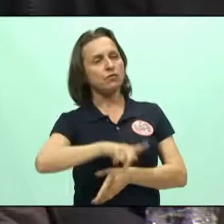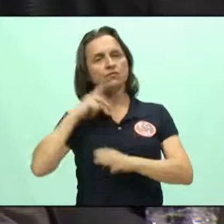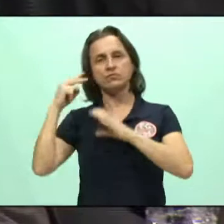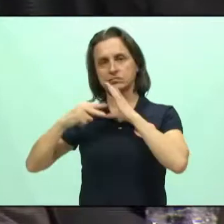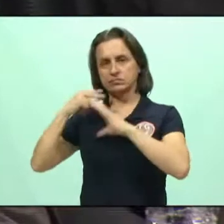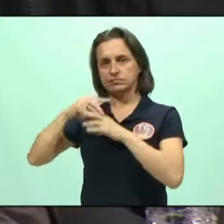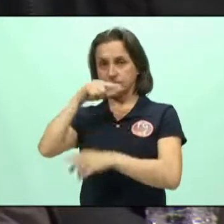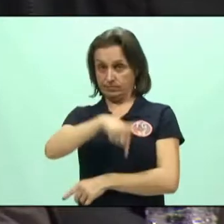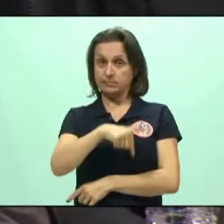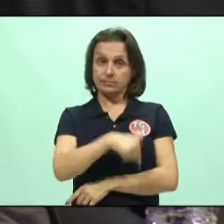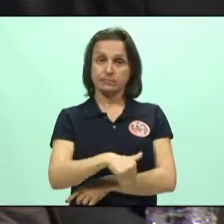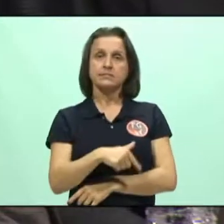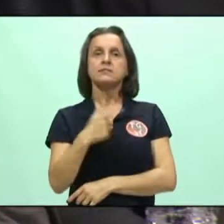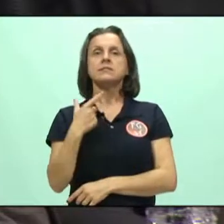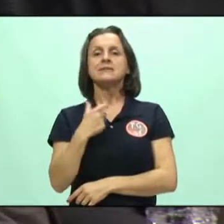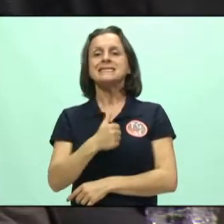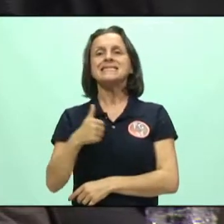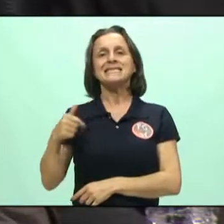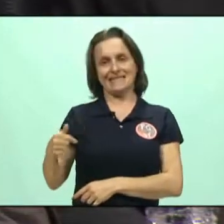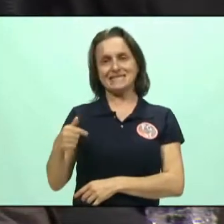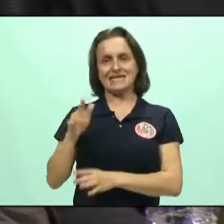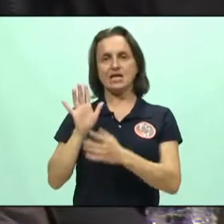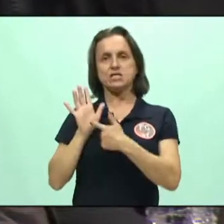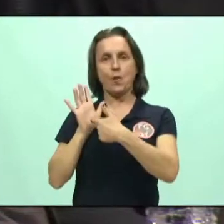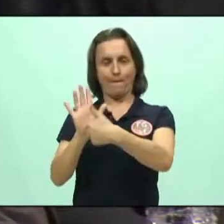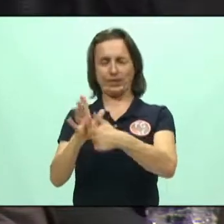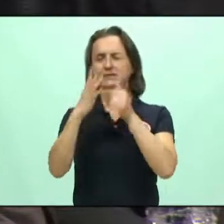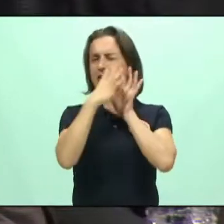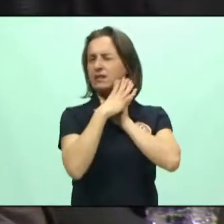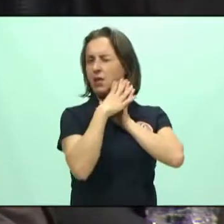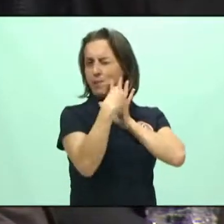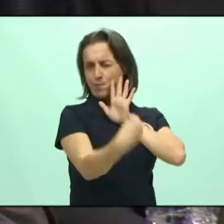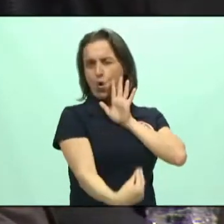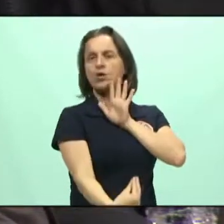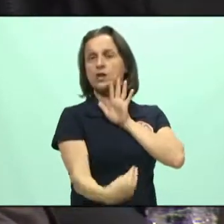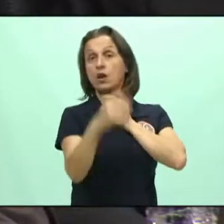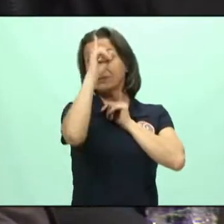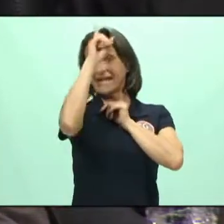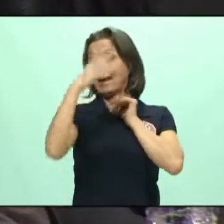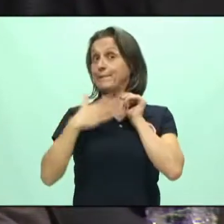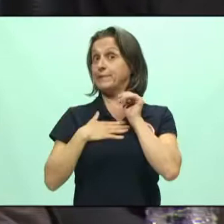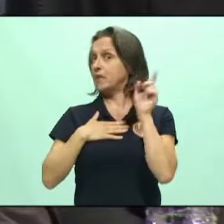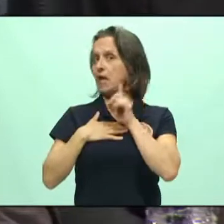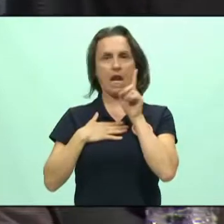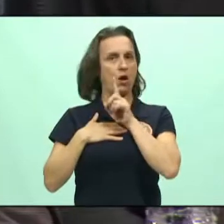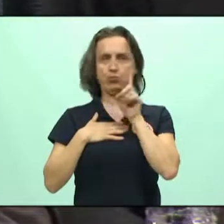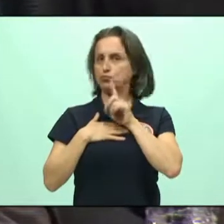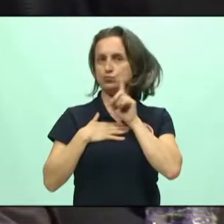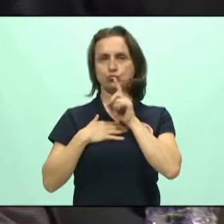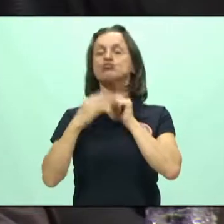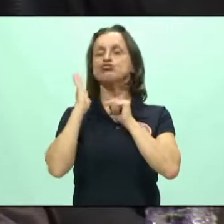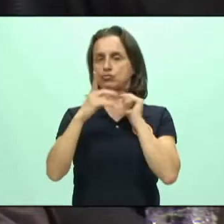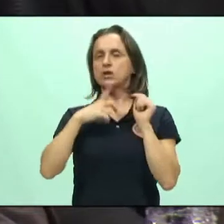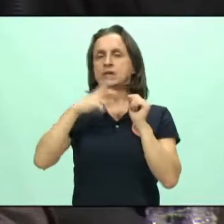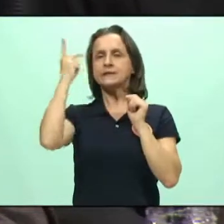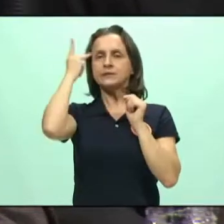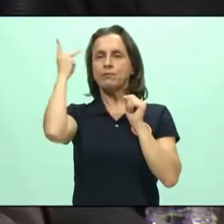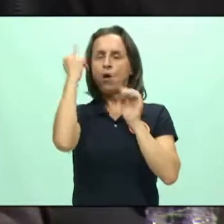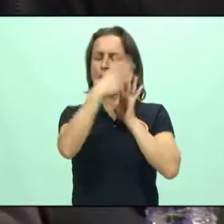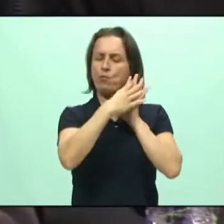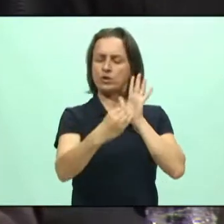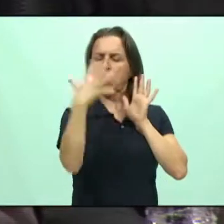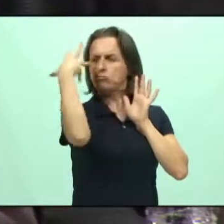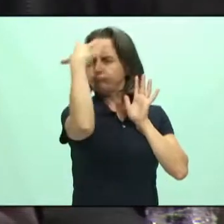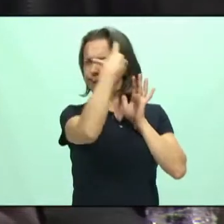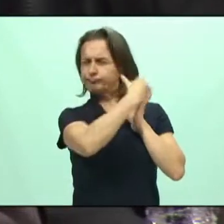vereadores em 2017 eu apresentei um modelo não foi ideia minha tem em São Paulo um modelo lindo bonito